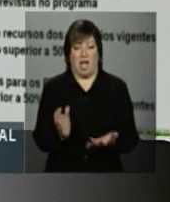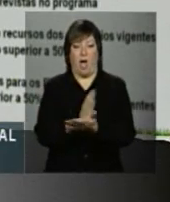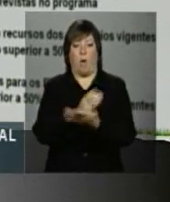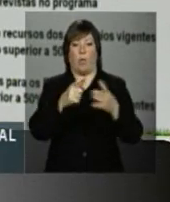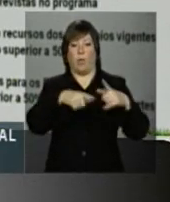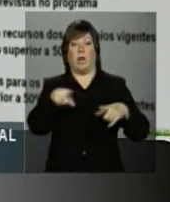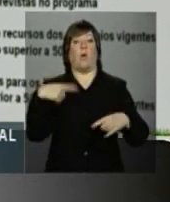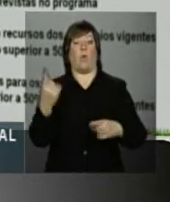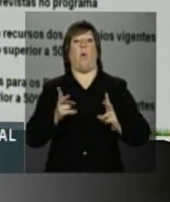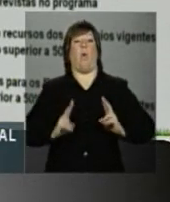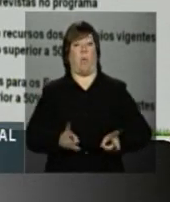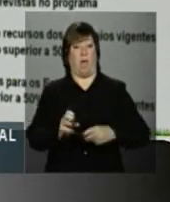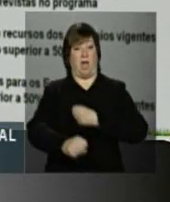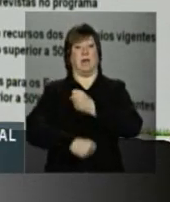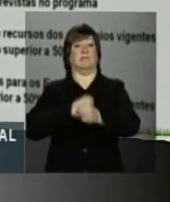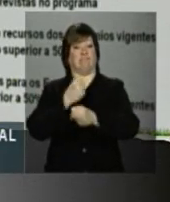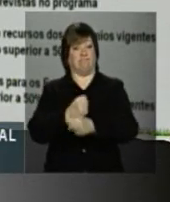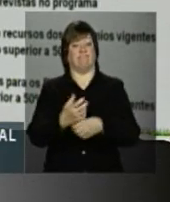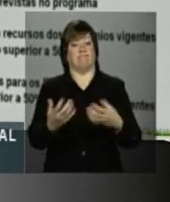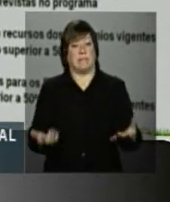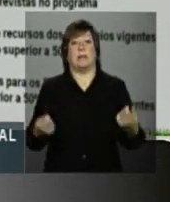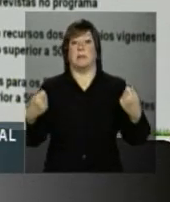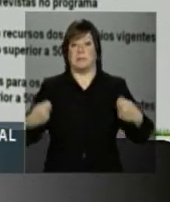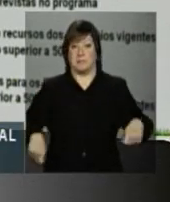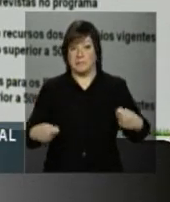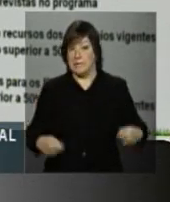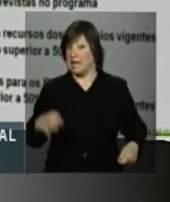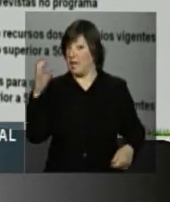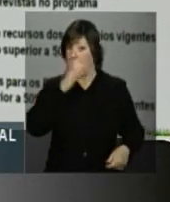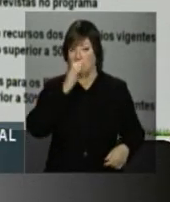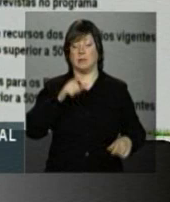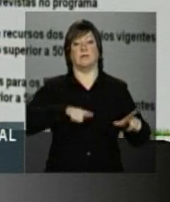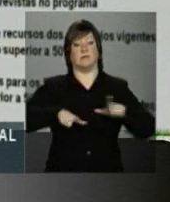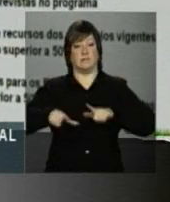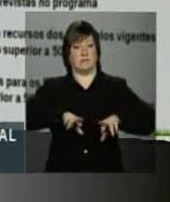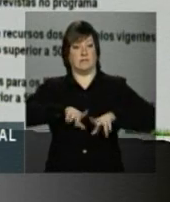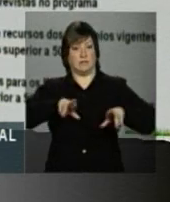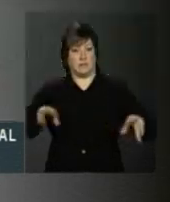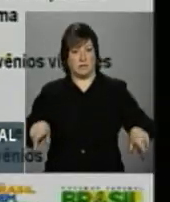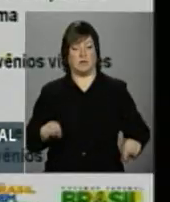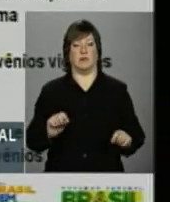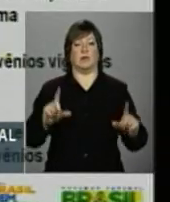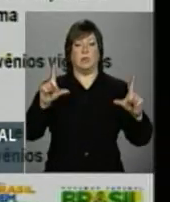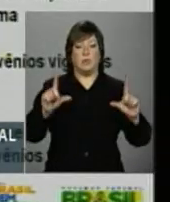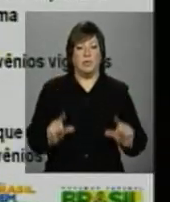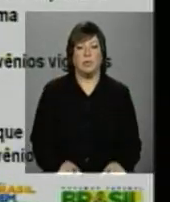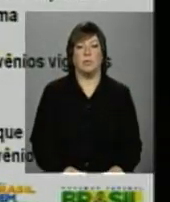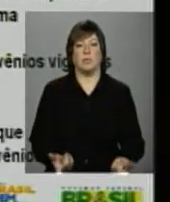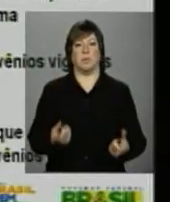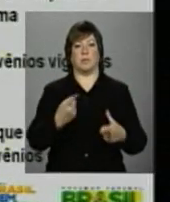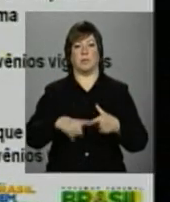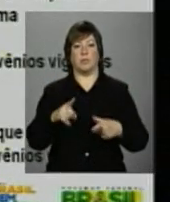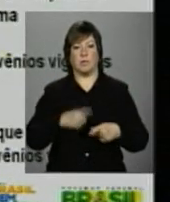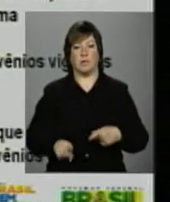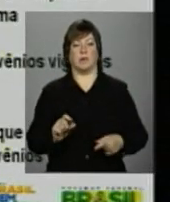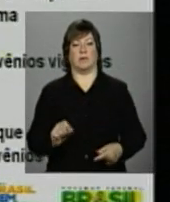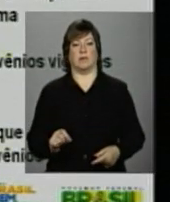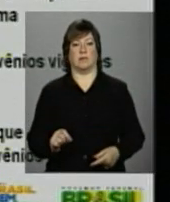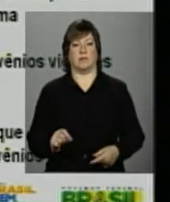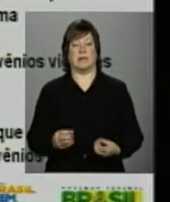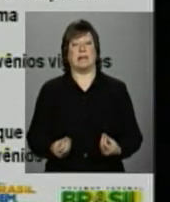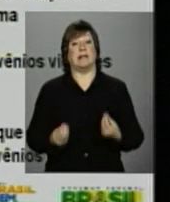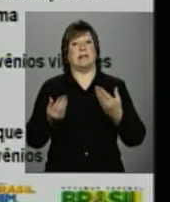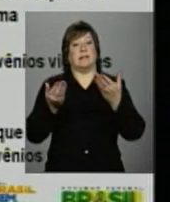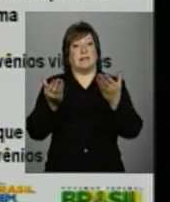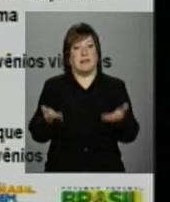ela continue ainda o ano que vem portanto Nós tomamos várias medidas reduzindo contrapartida eh premiando estados que